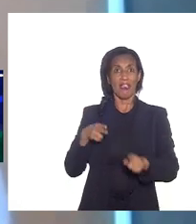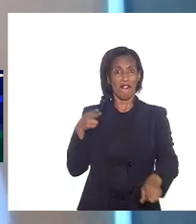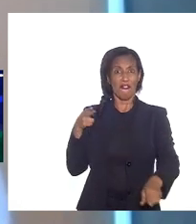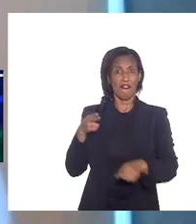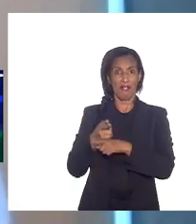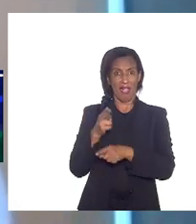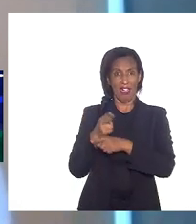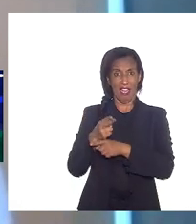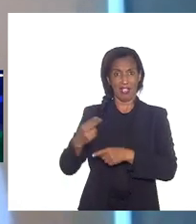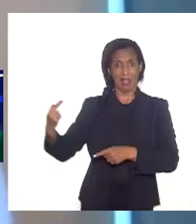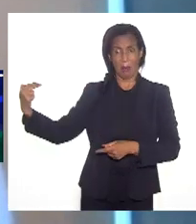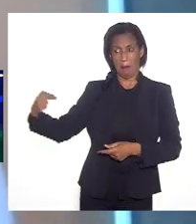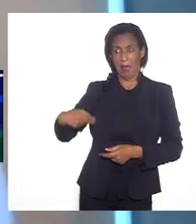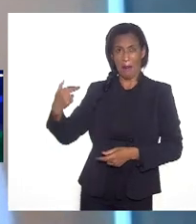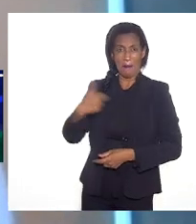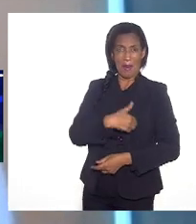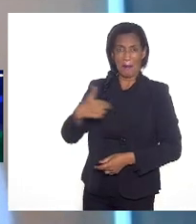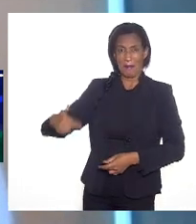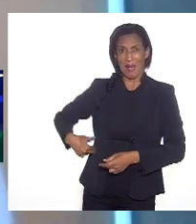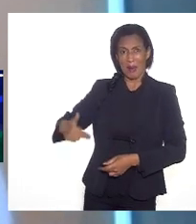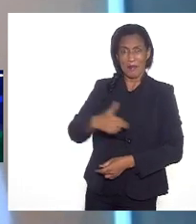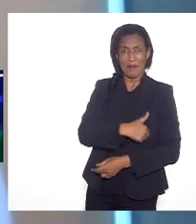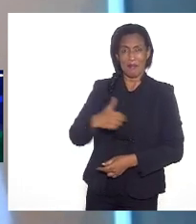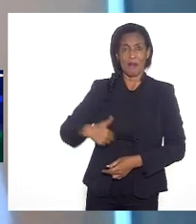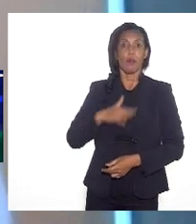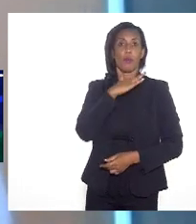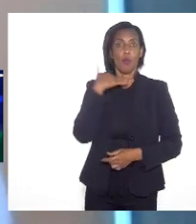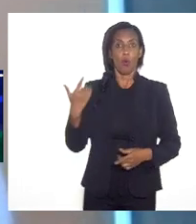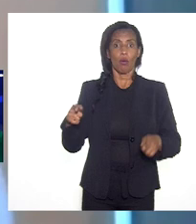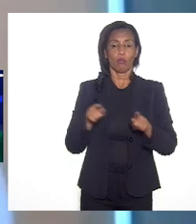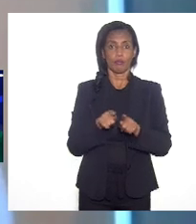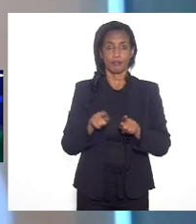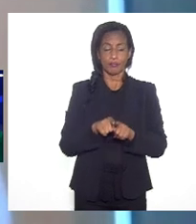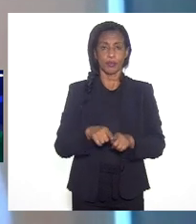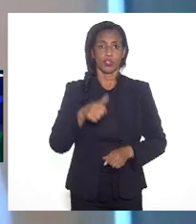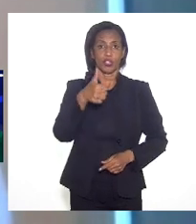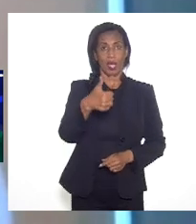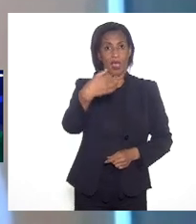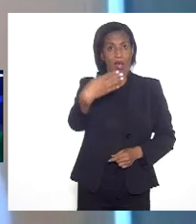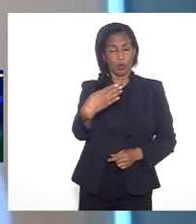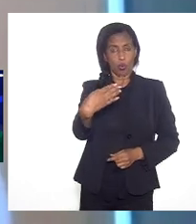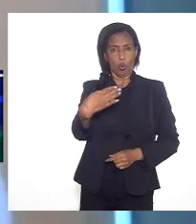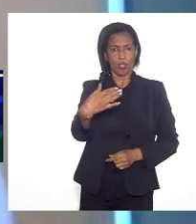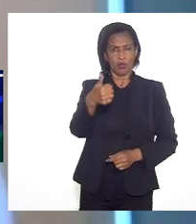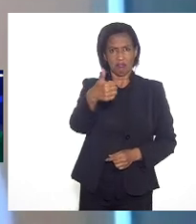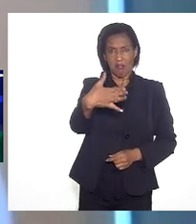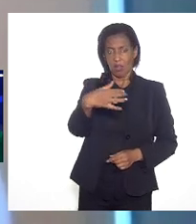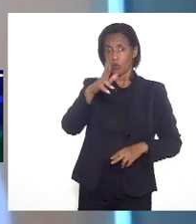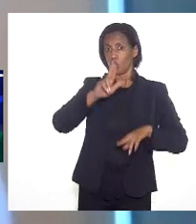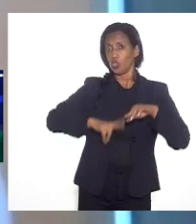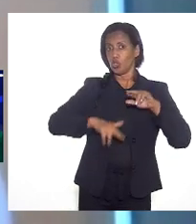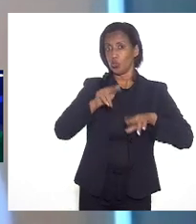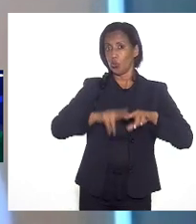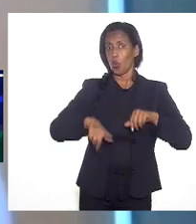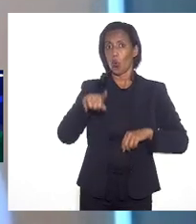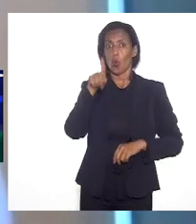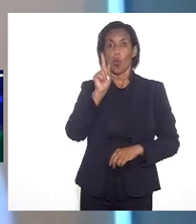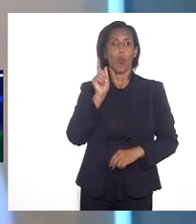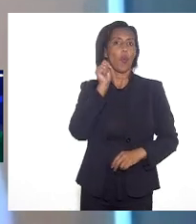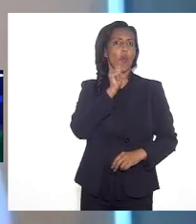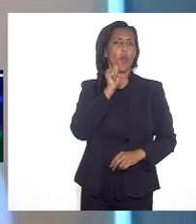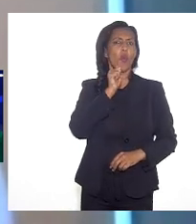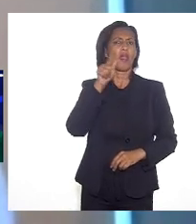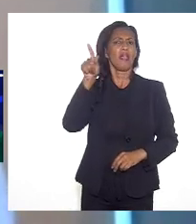e morreu. No dia 14 de junho, uma mulher funcionária de supermercado